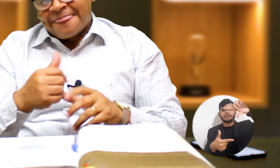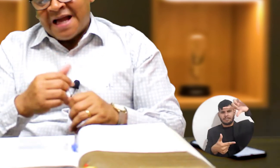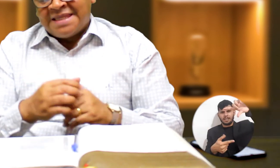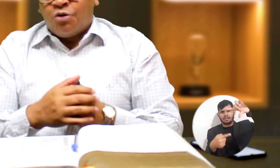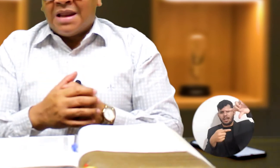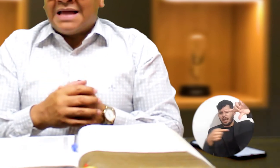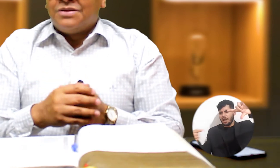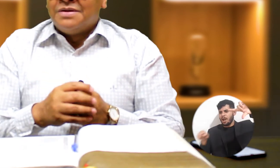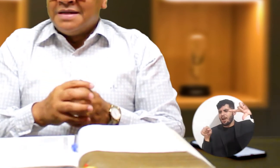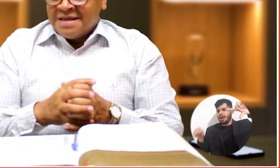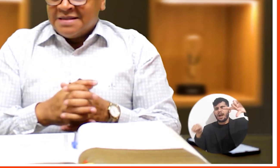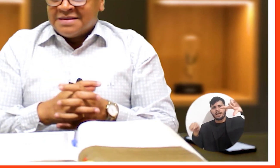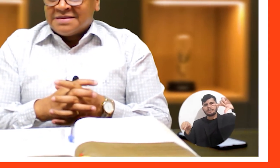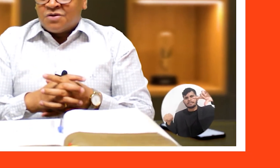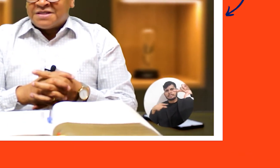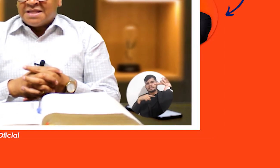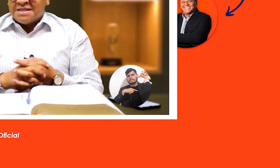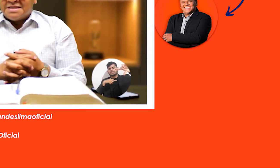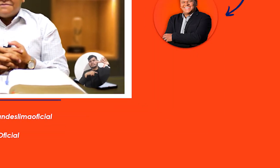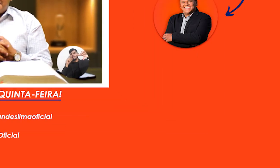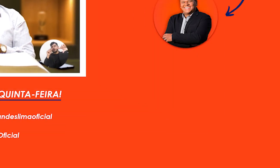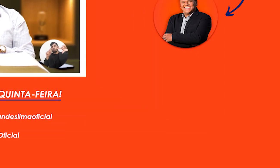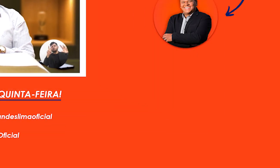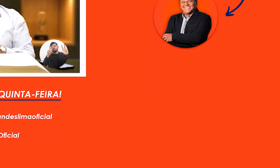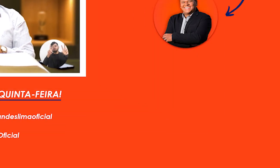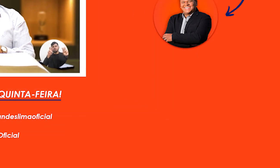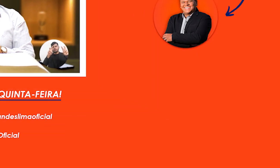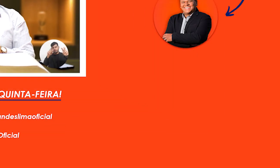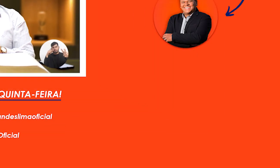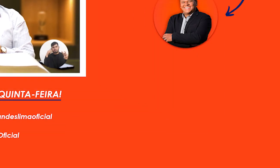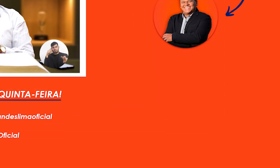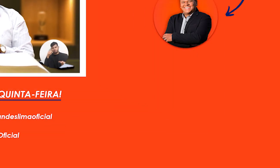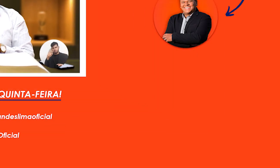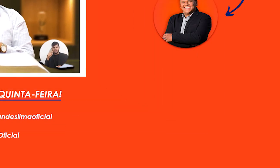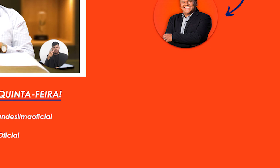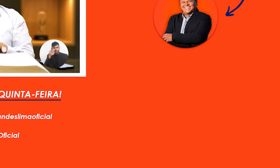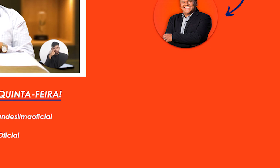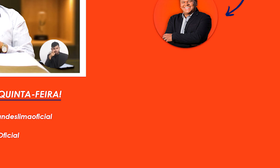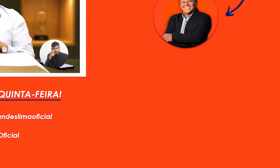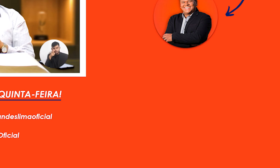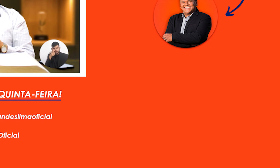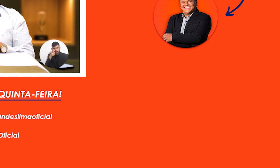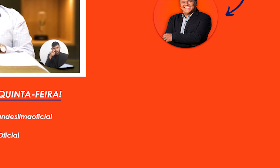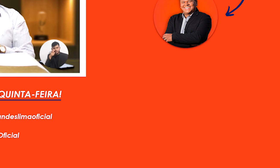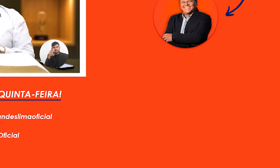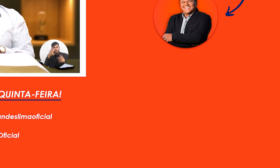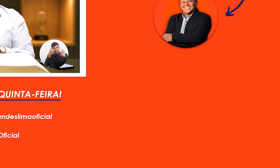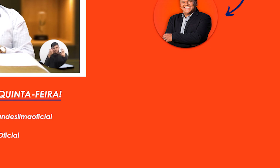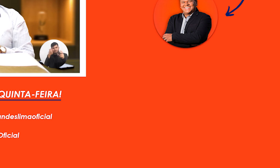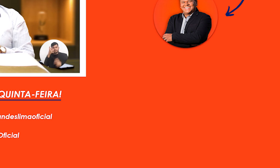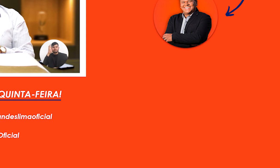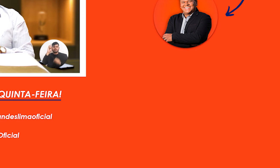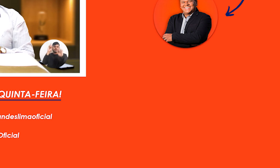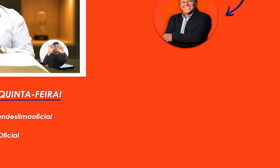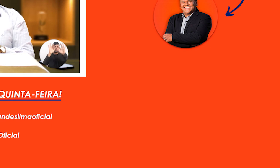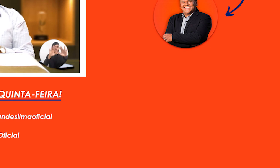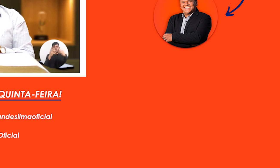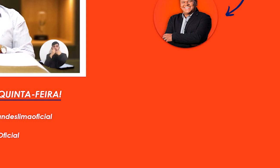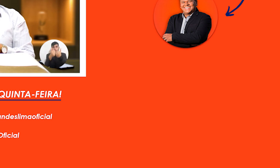área? Aqui ao lado, com certeza deve estar passando alguns dos tópicos aí para você